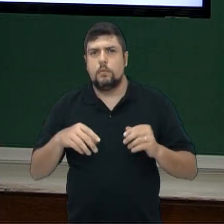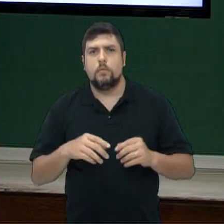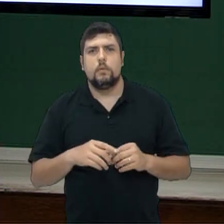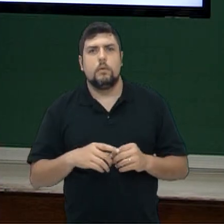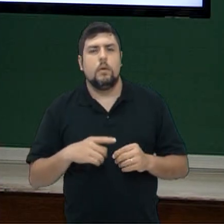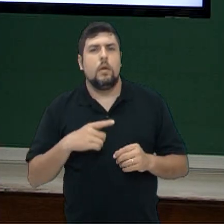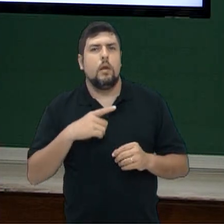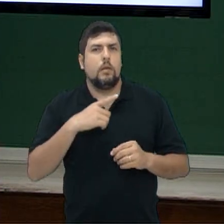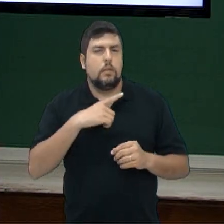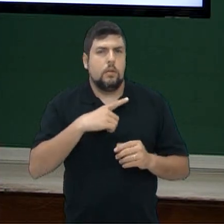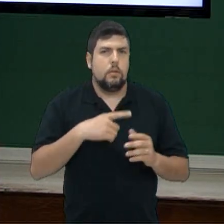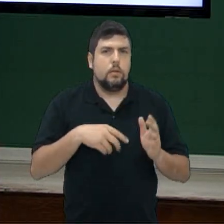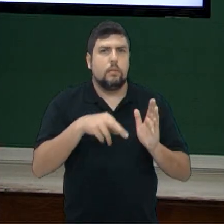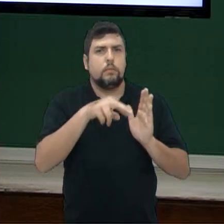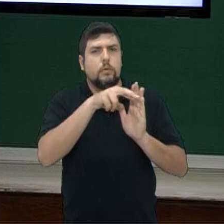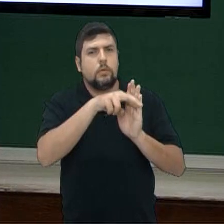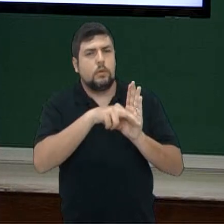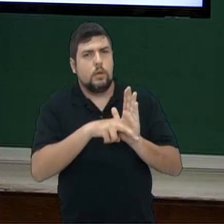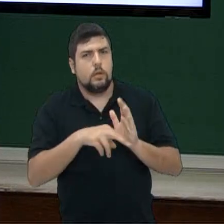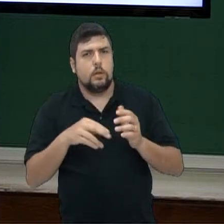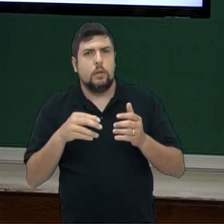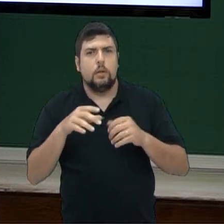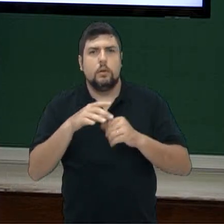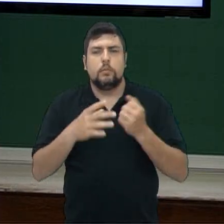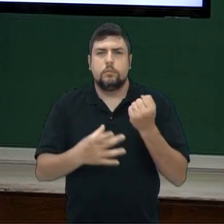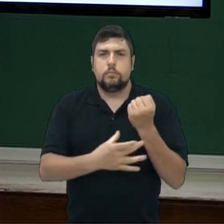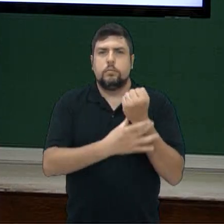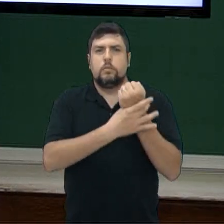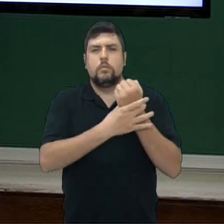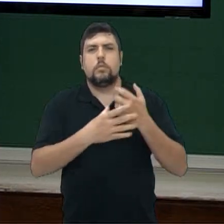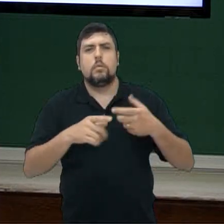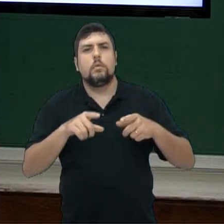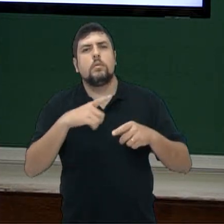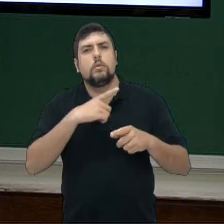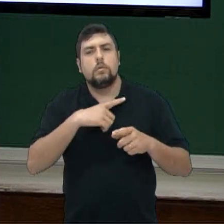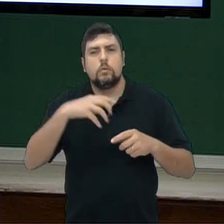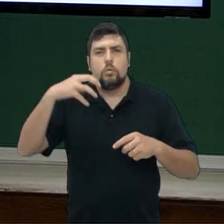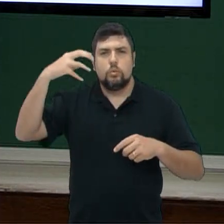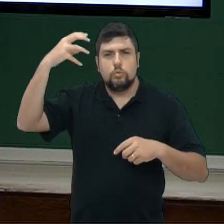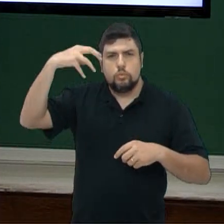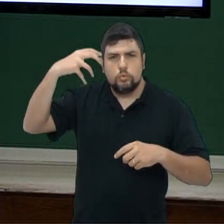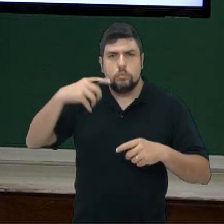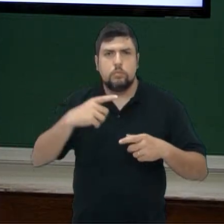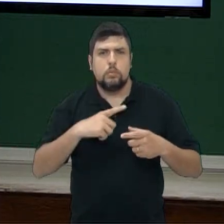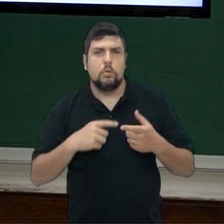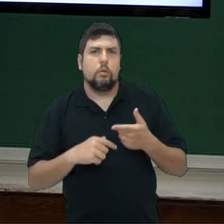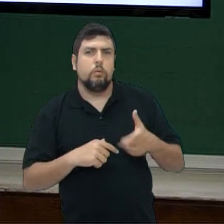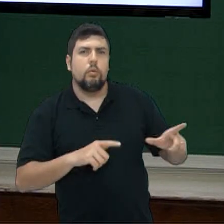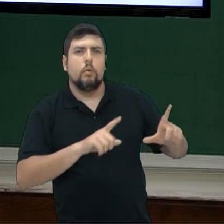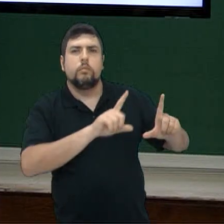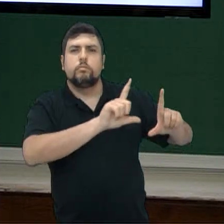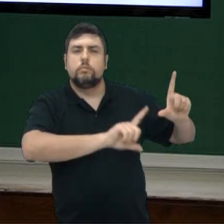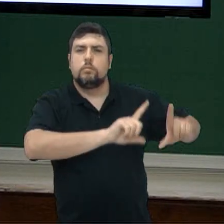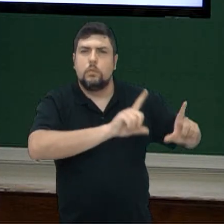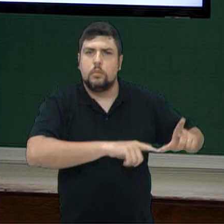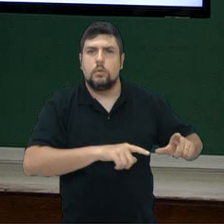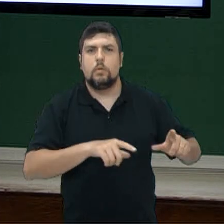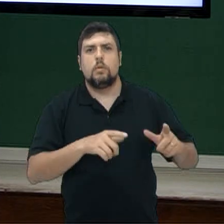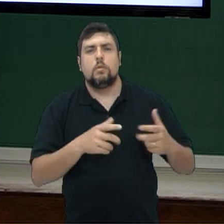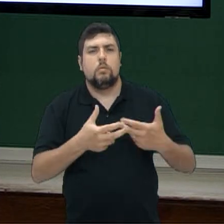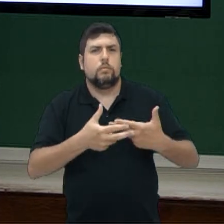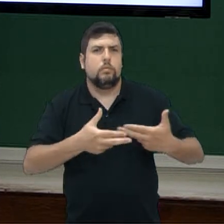ali, além do chuveiro, existem vários outros aparelhos, né, eletrodomésticos ali, né? Então, tem